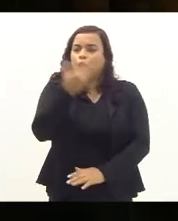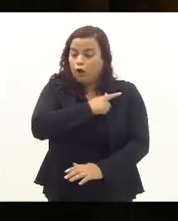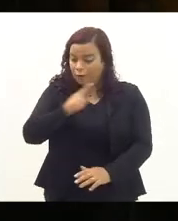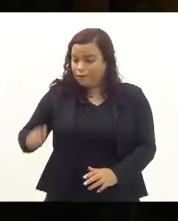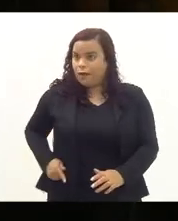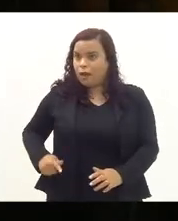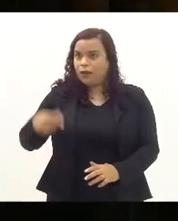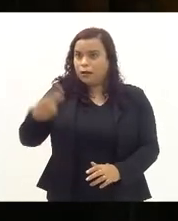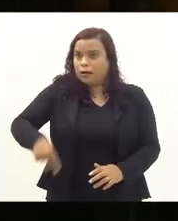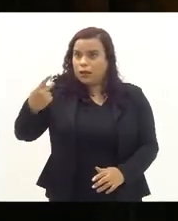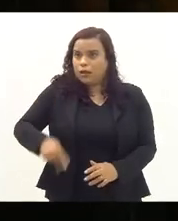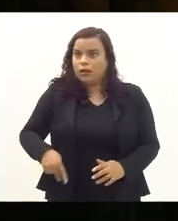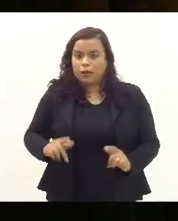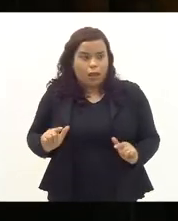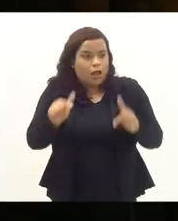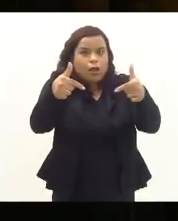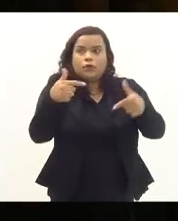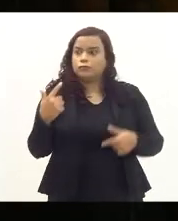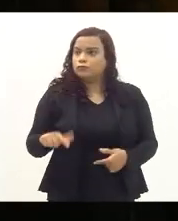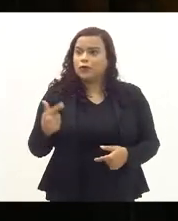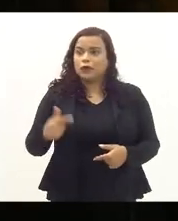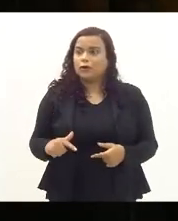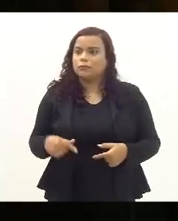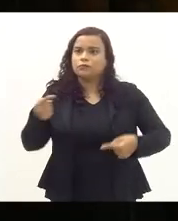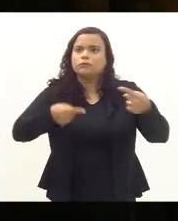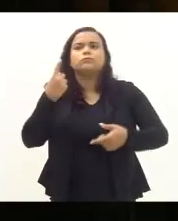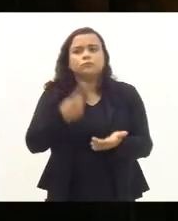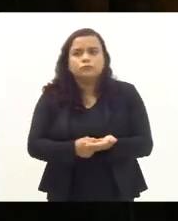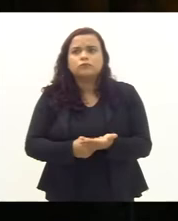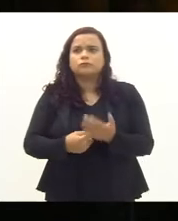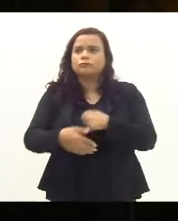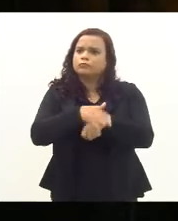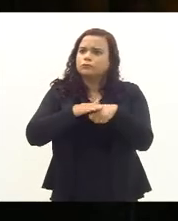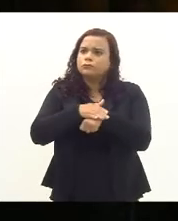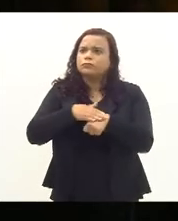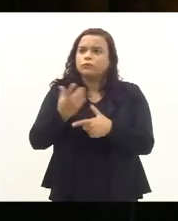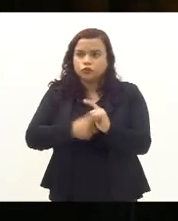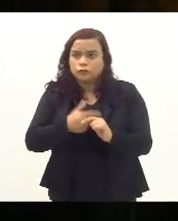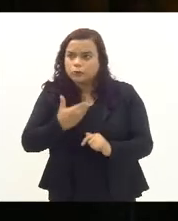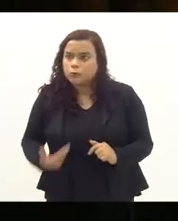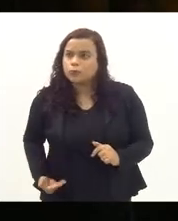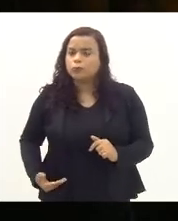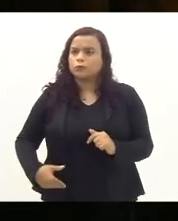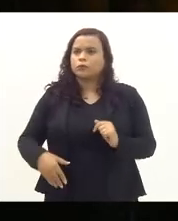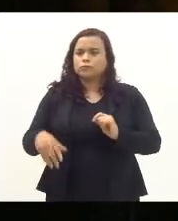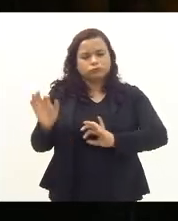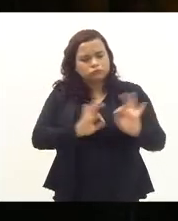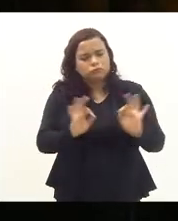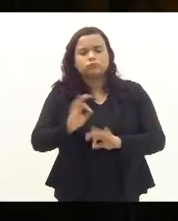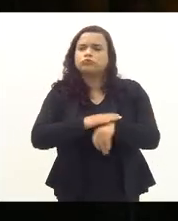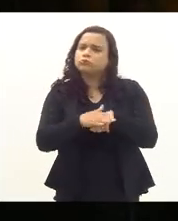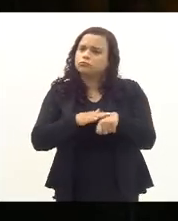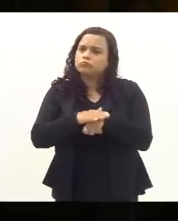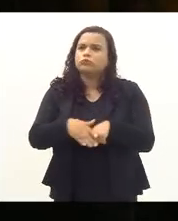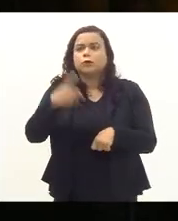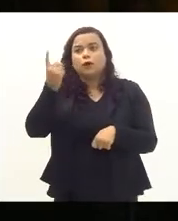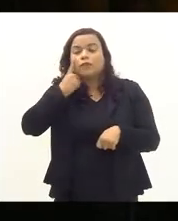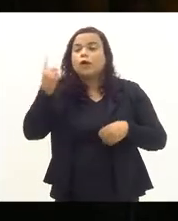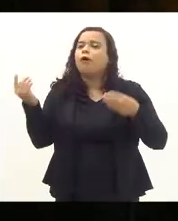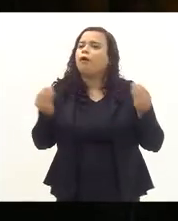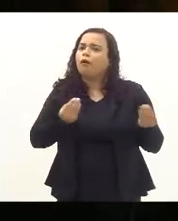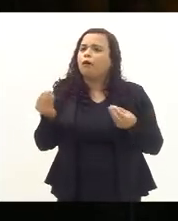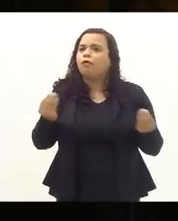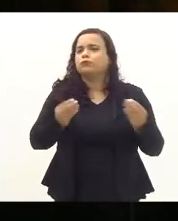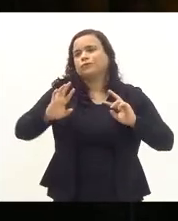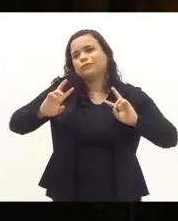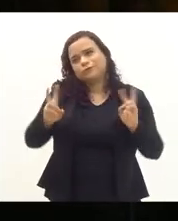Estado para rediscutir essa dívida pública para fazer com que toda a situação